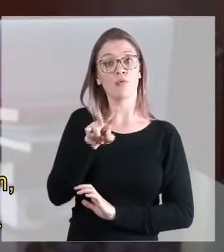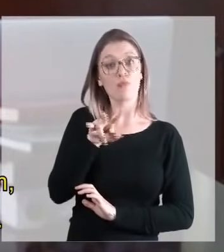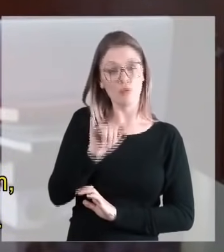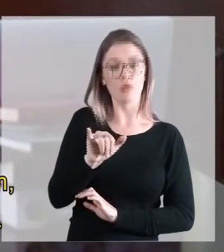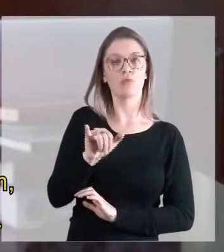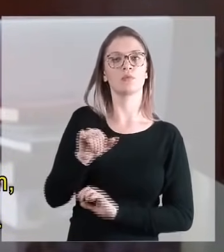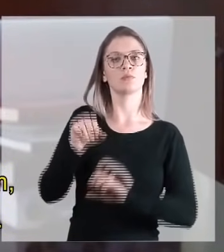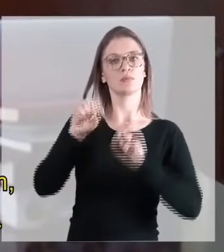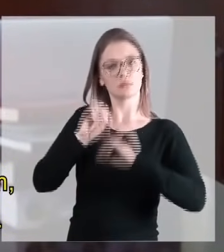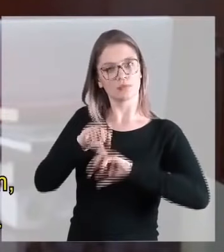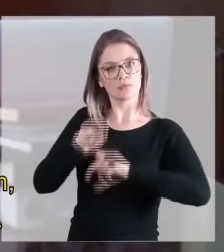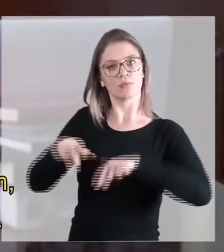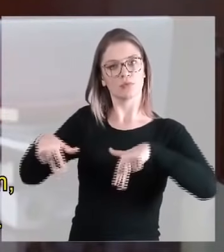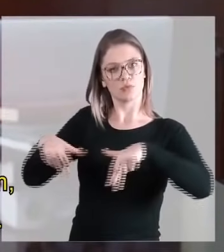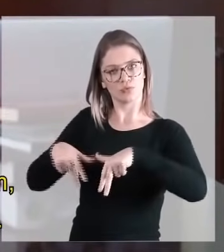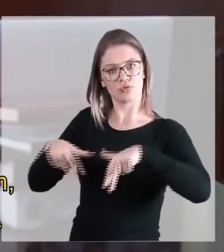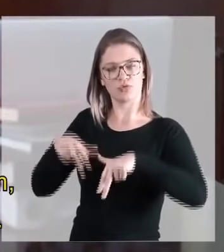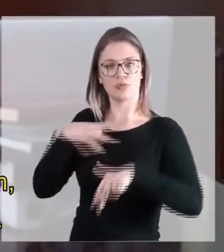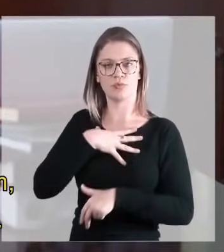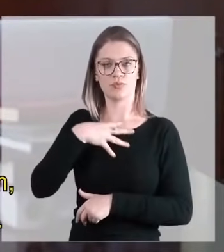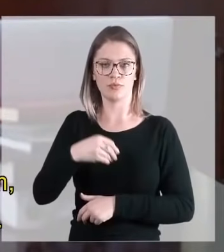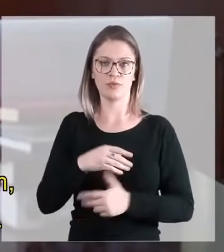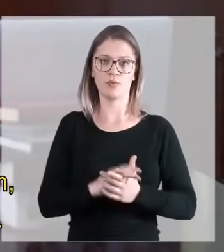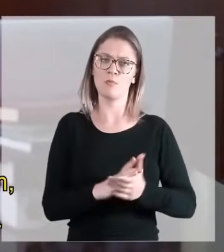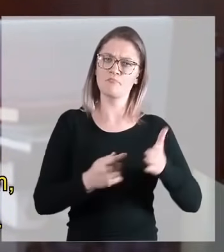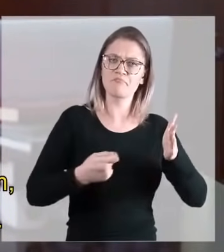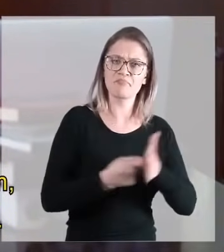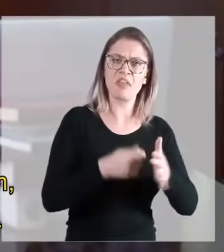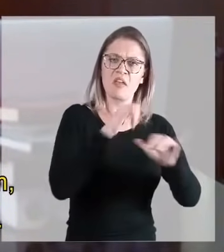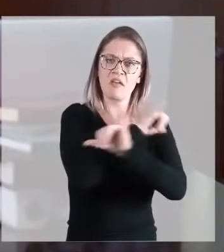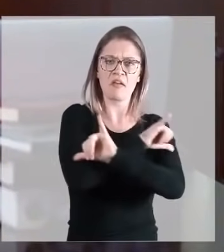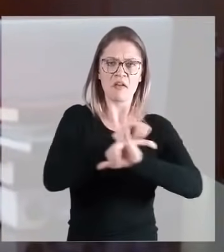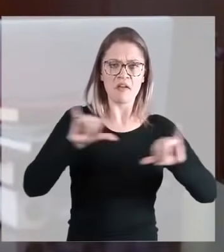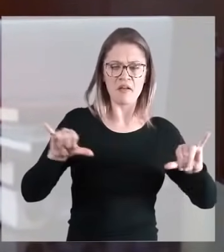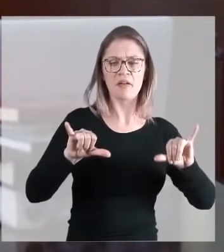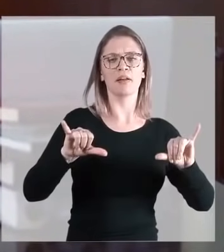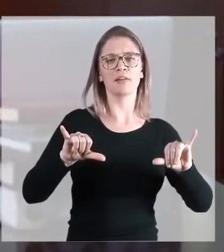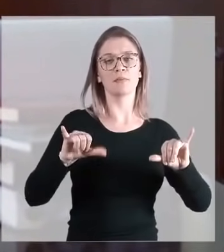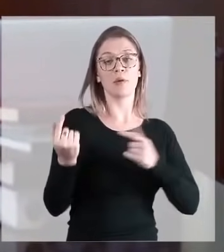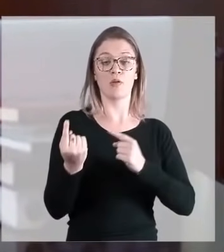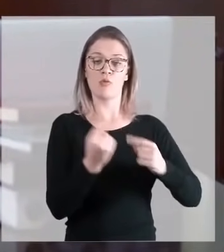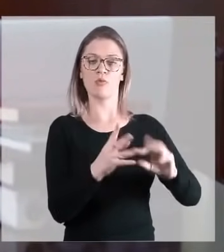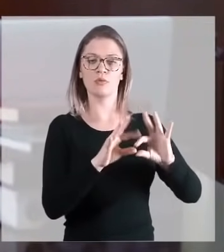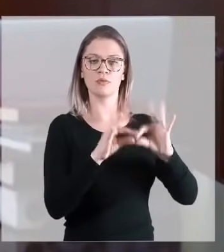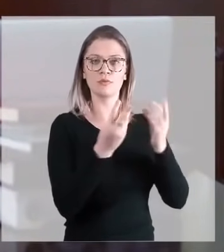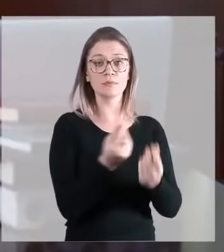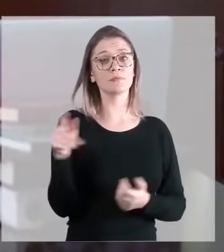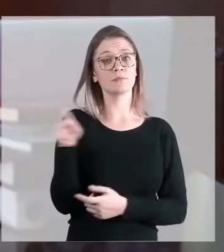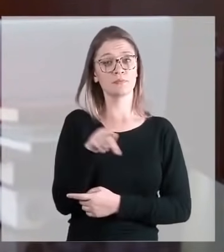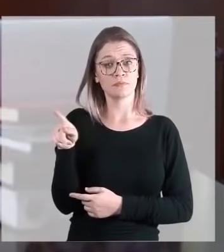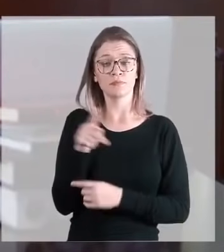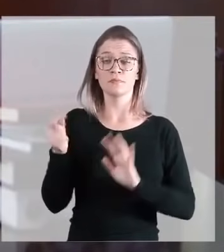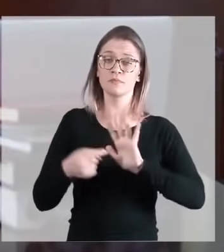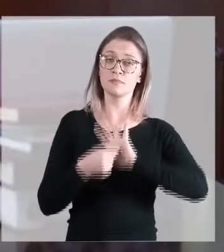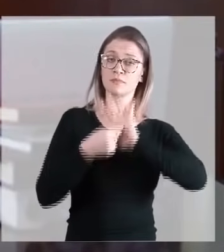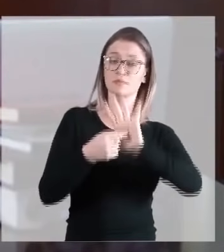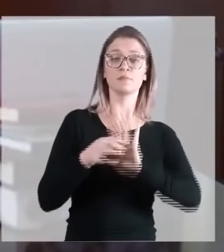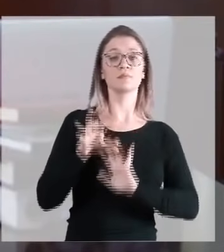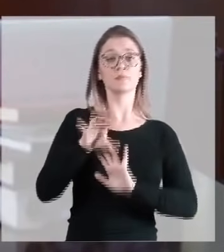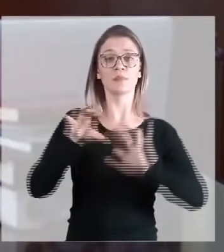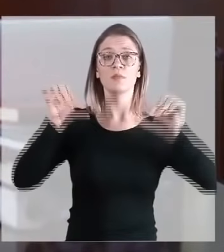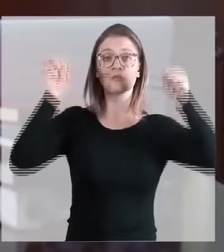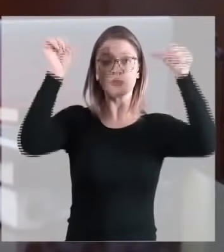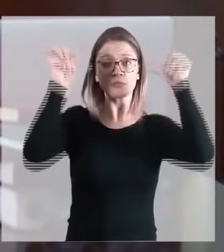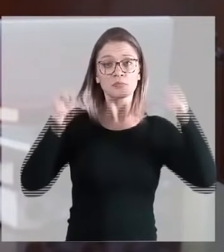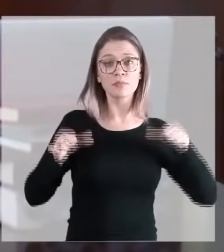espécie de recado, ameaça ou afronta à contrariedade dos pais. Se os professores estão apresentando esse cartaz é porque